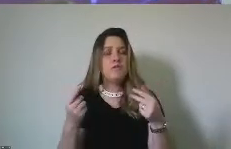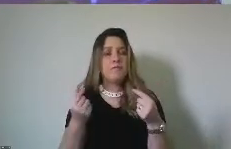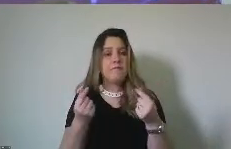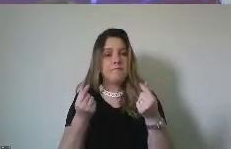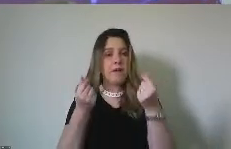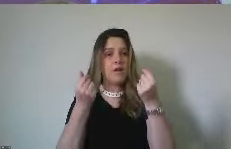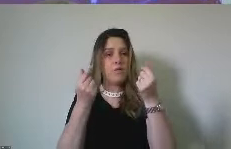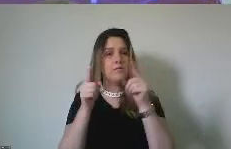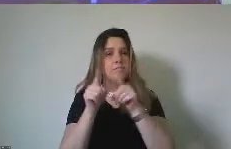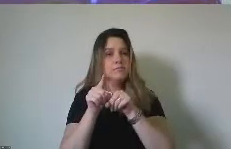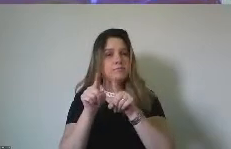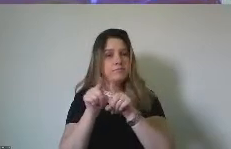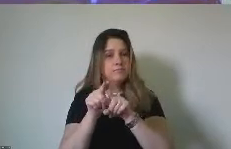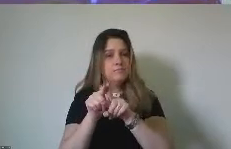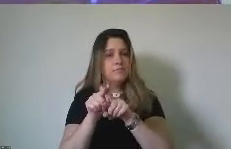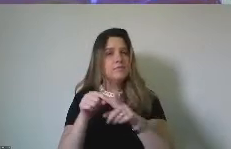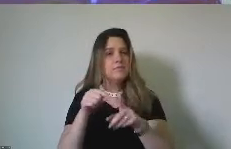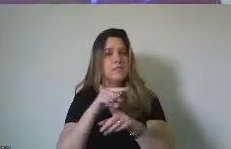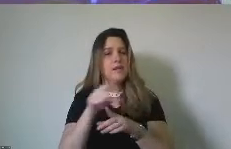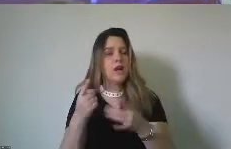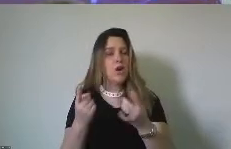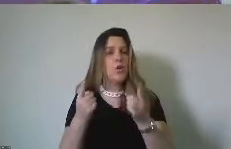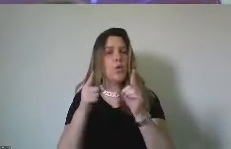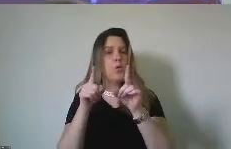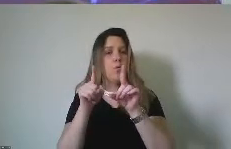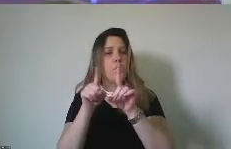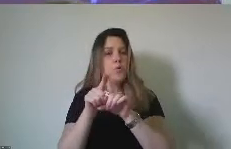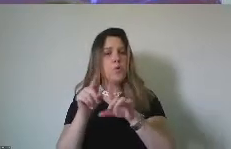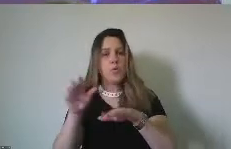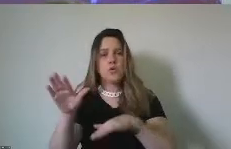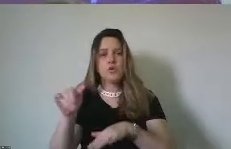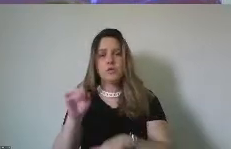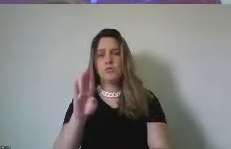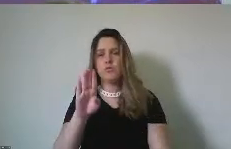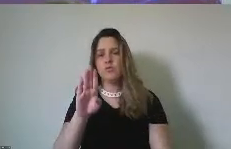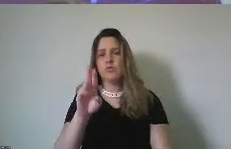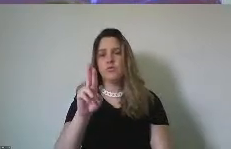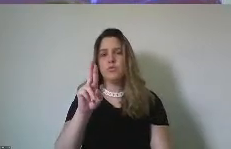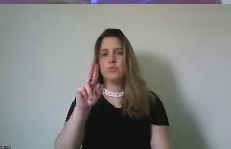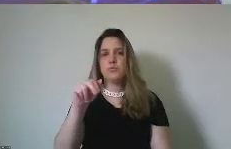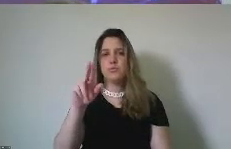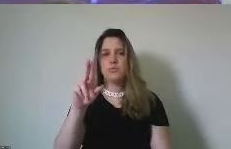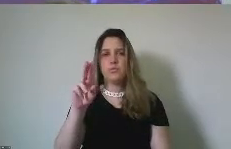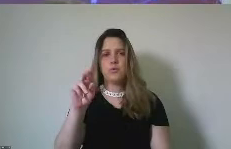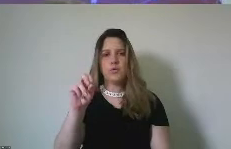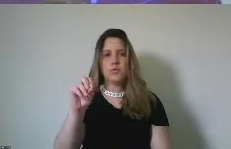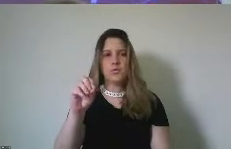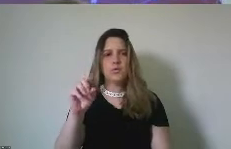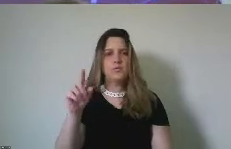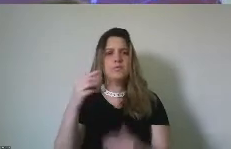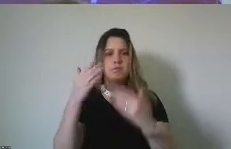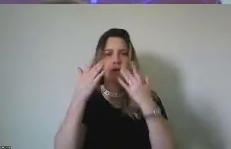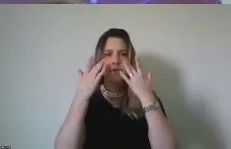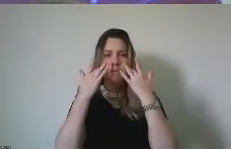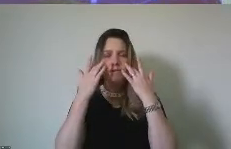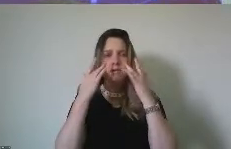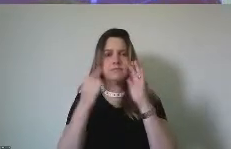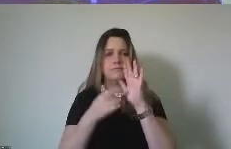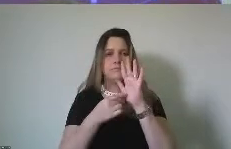da Estratégia da companhia e chama o Bruno que vai fazer a intermediação aqui a mediação perdão